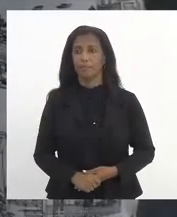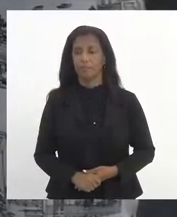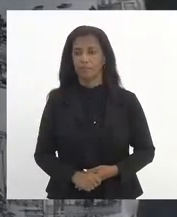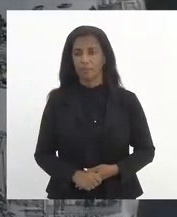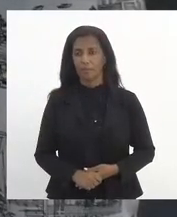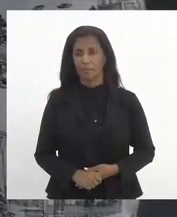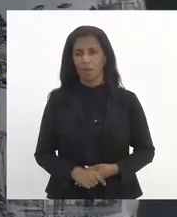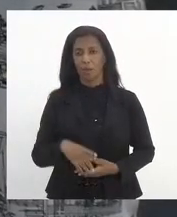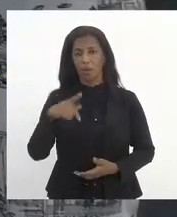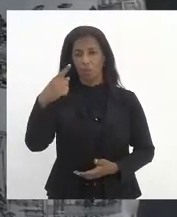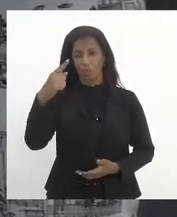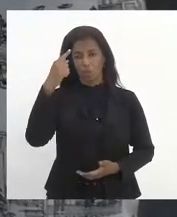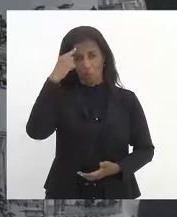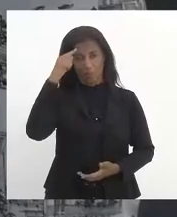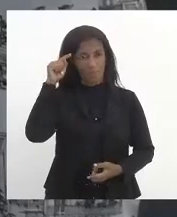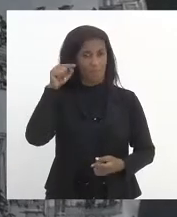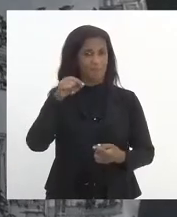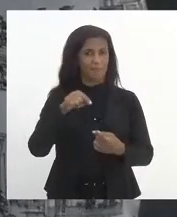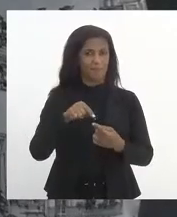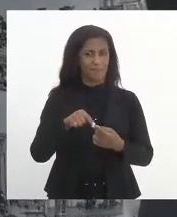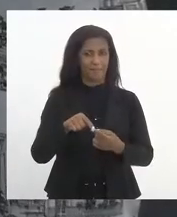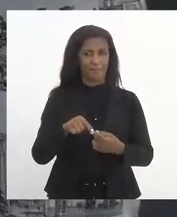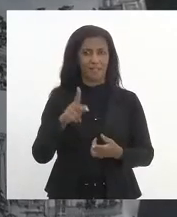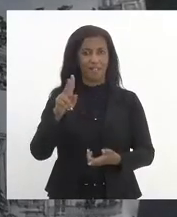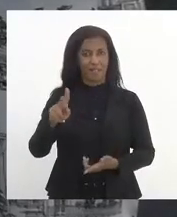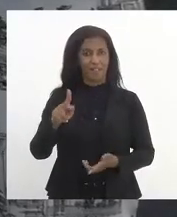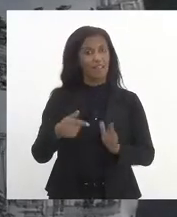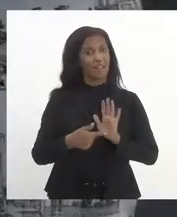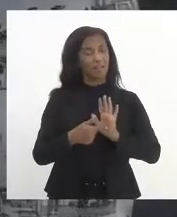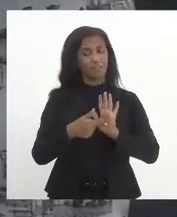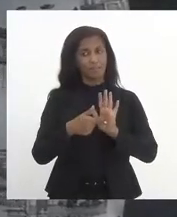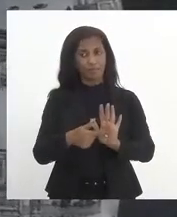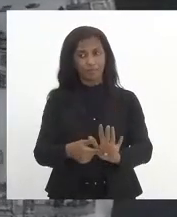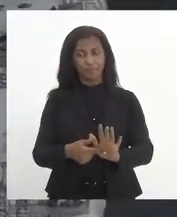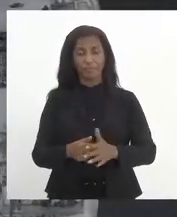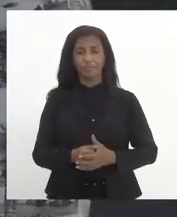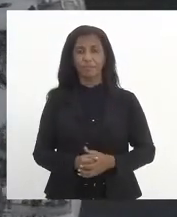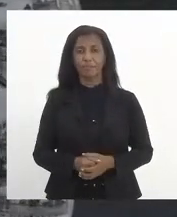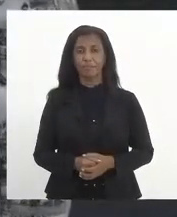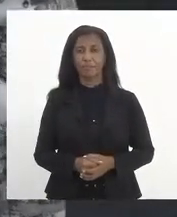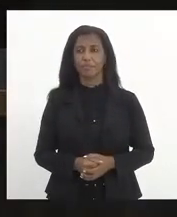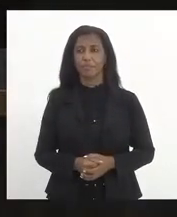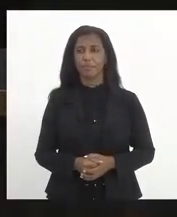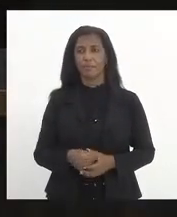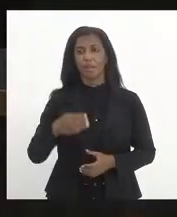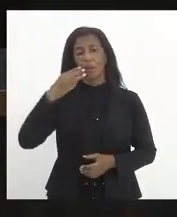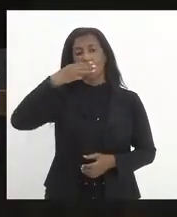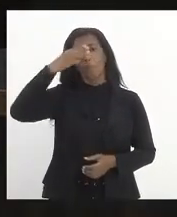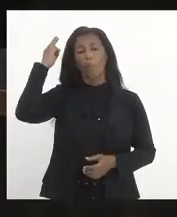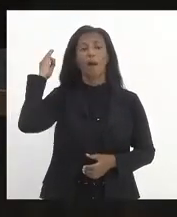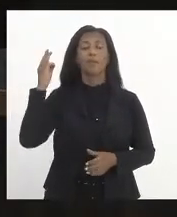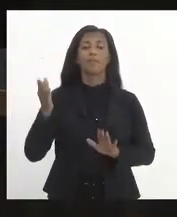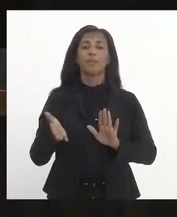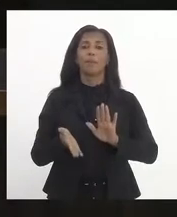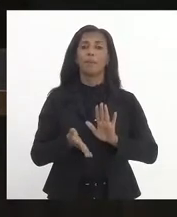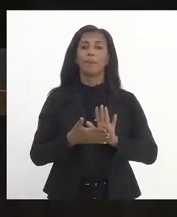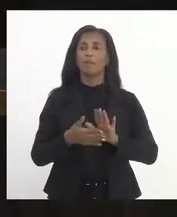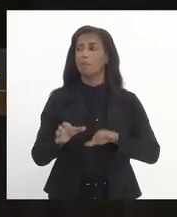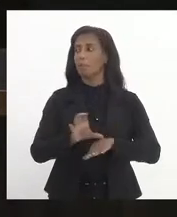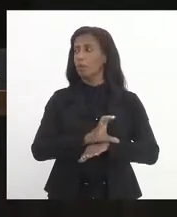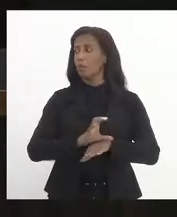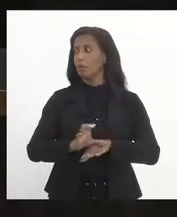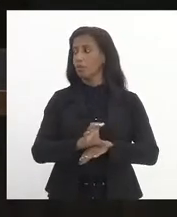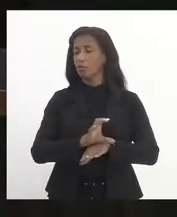na linha que o senhor acabou de dizer, ele reapresenta... Não, o Márcio vai dar parecer pela condicionalidade